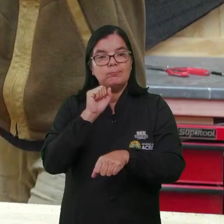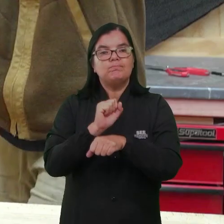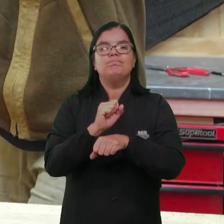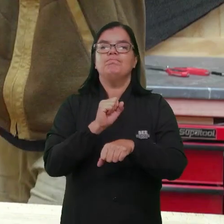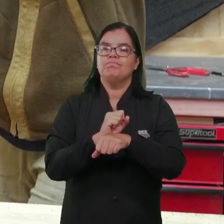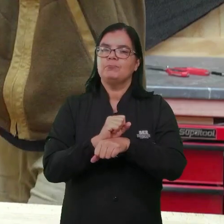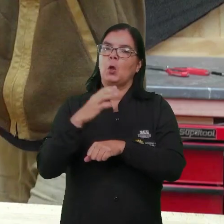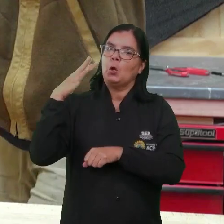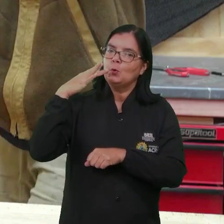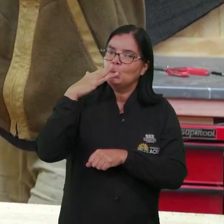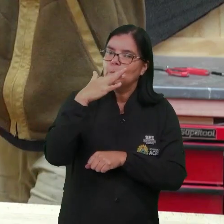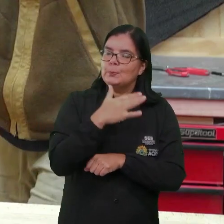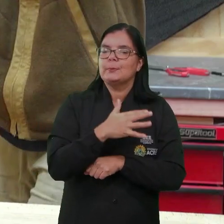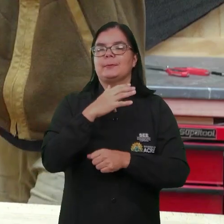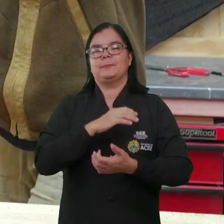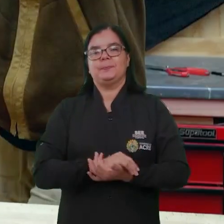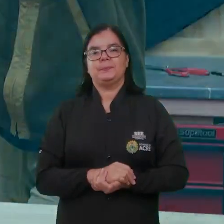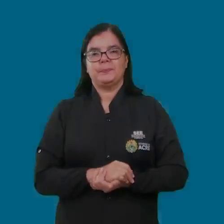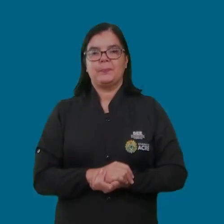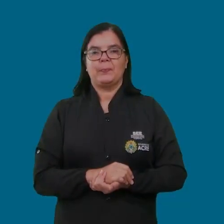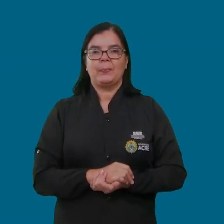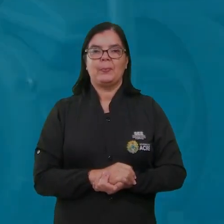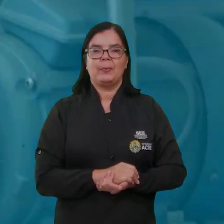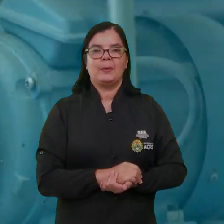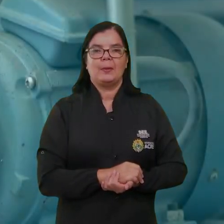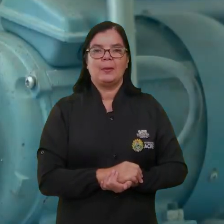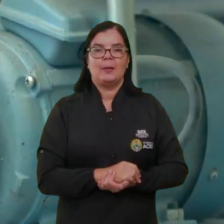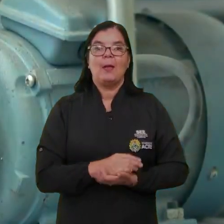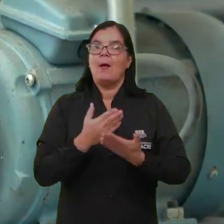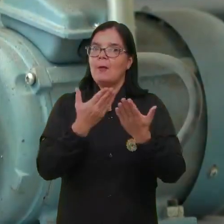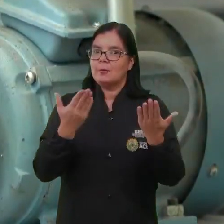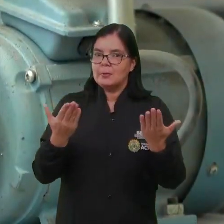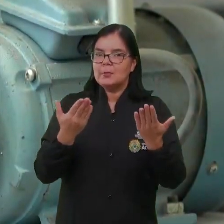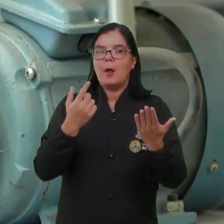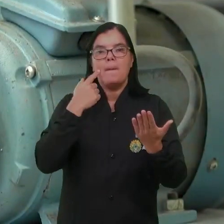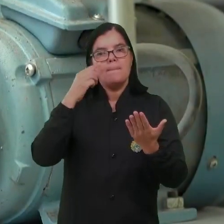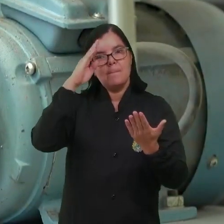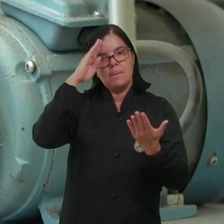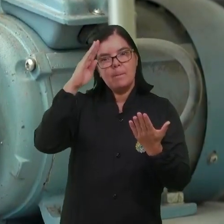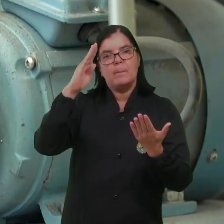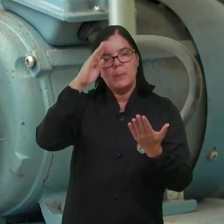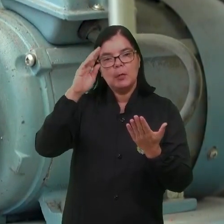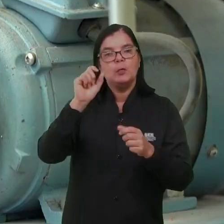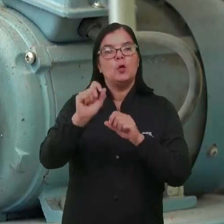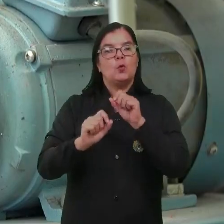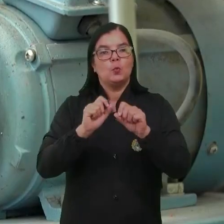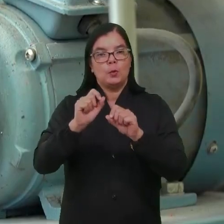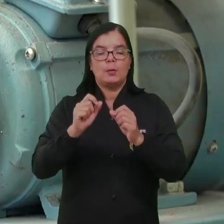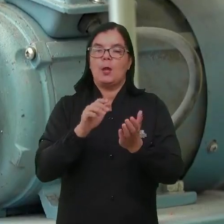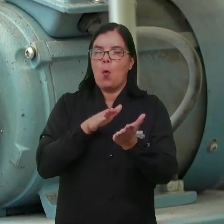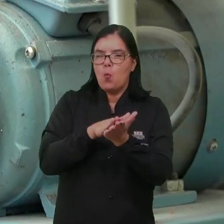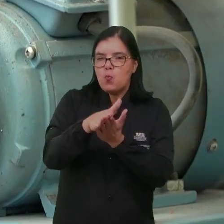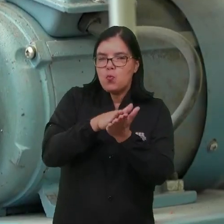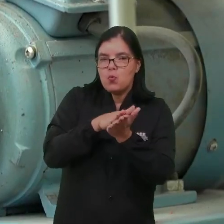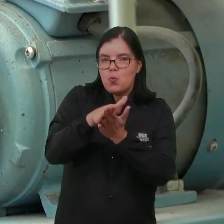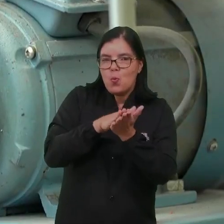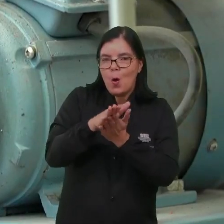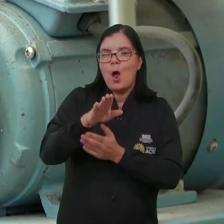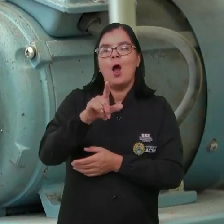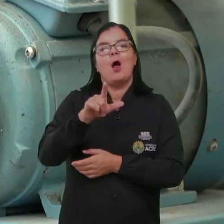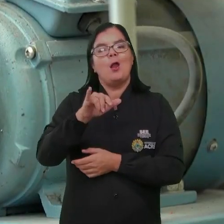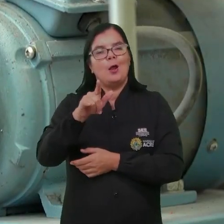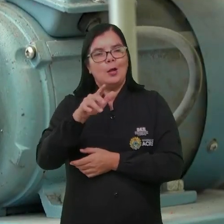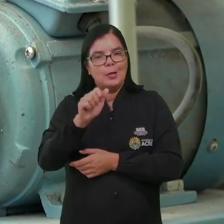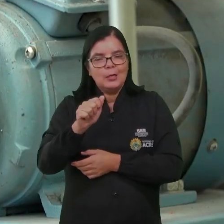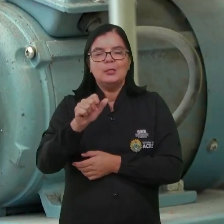uma estabilidade térmica. E aqui, né, suas principais aplicações seria ali para lixas, né? Até